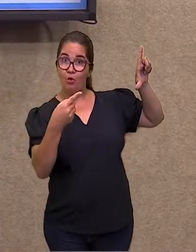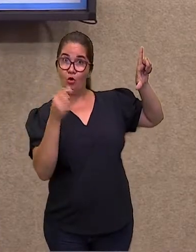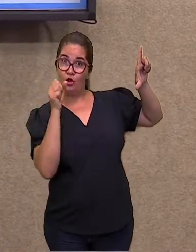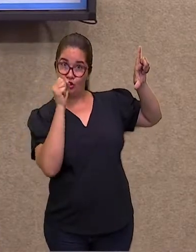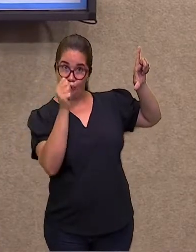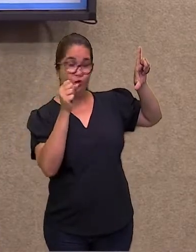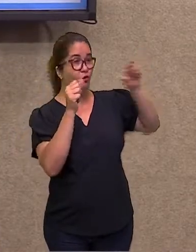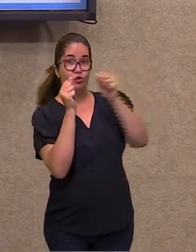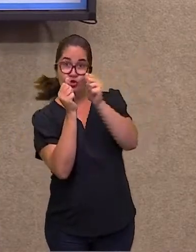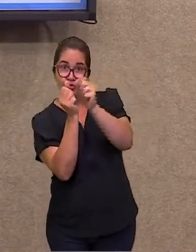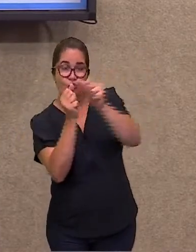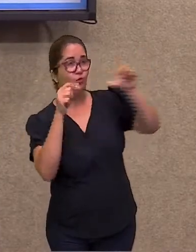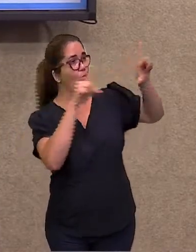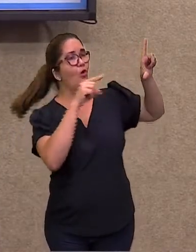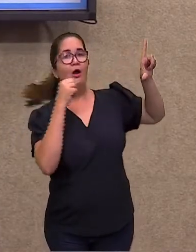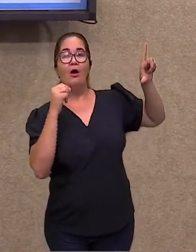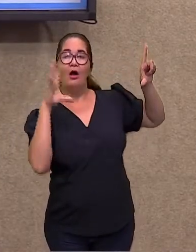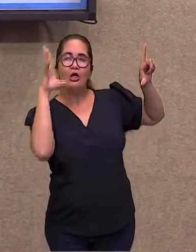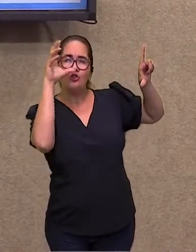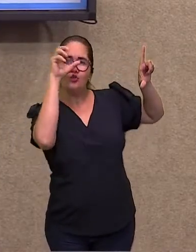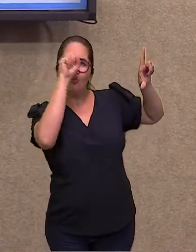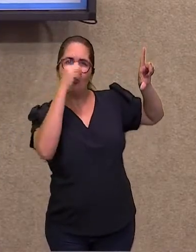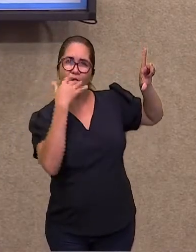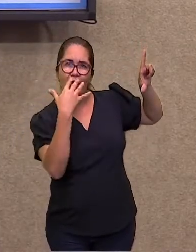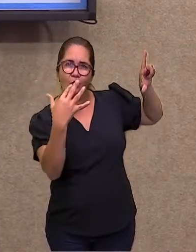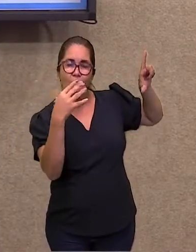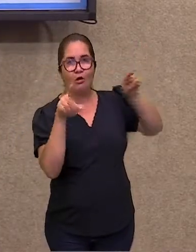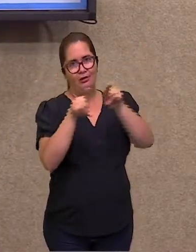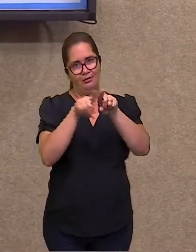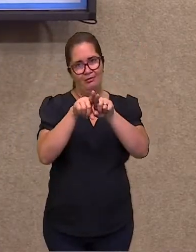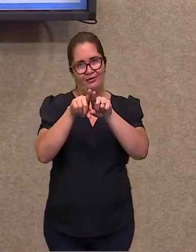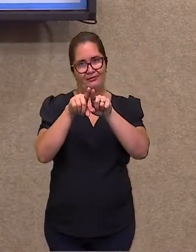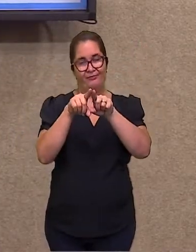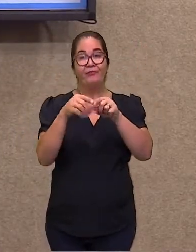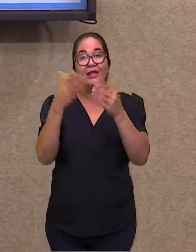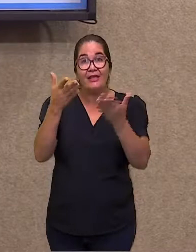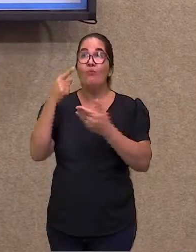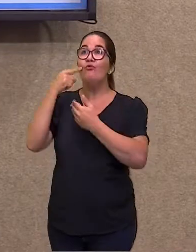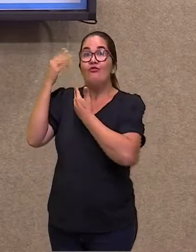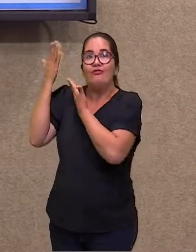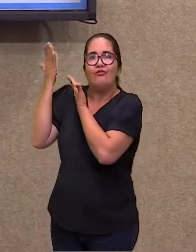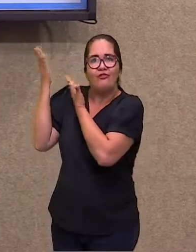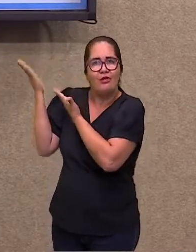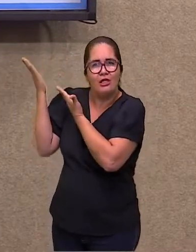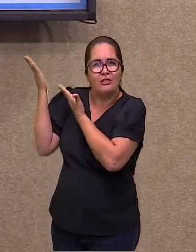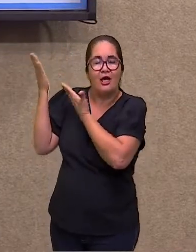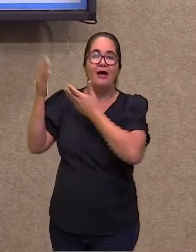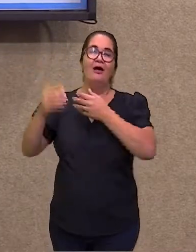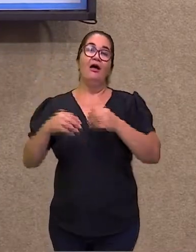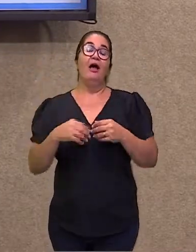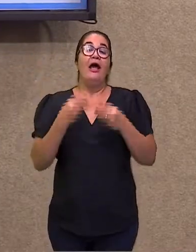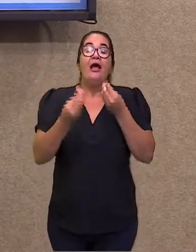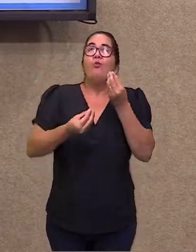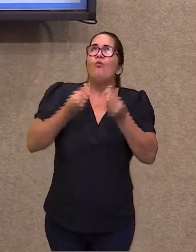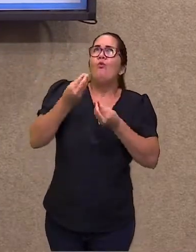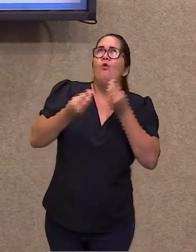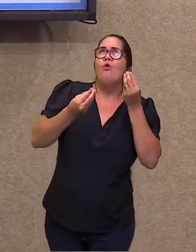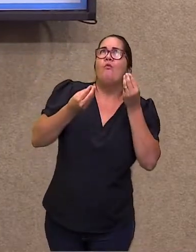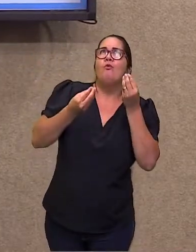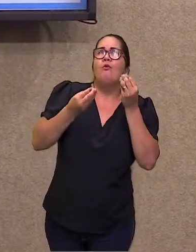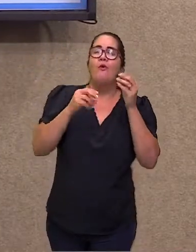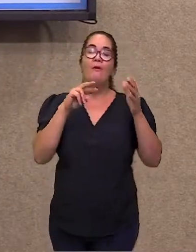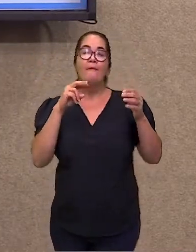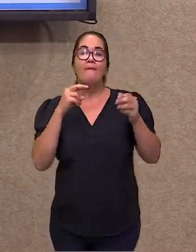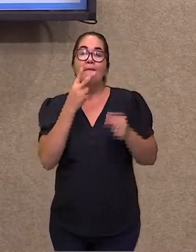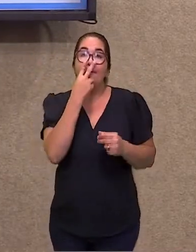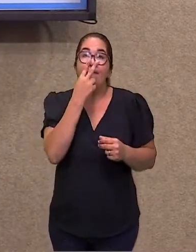sobre o pontilhismo, que ele sai de fora dos estúdios, né, gente? Ele não fica preso ao estúdio. Aproveita-se muito